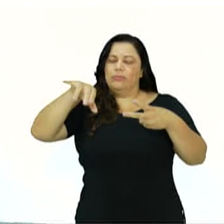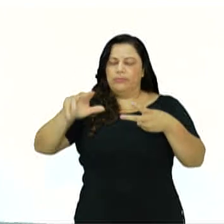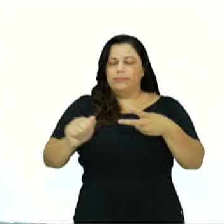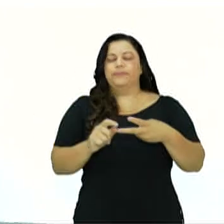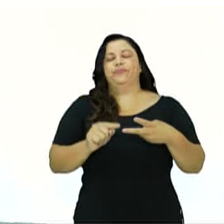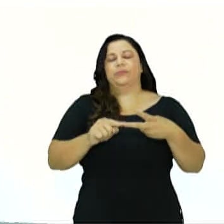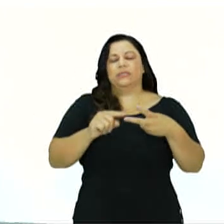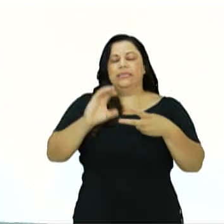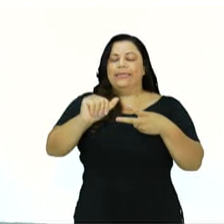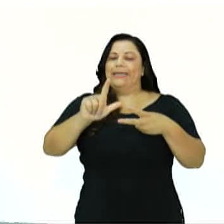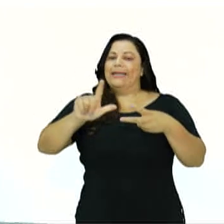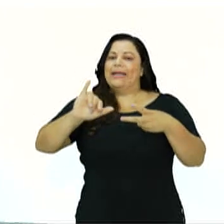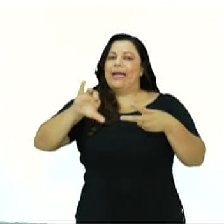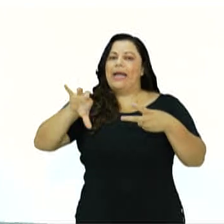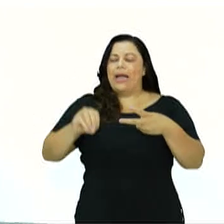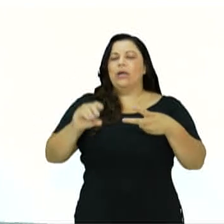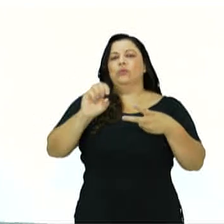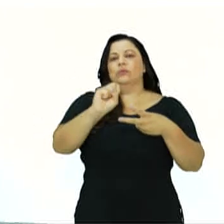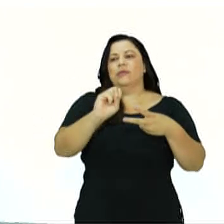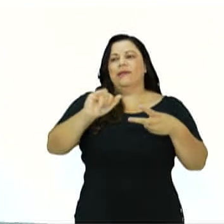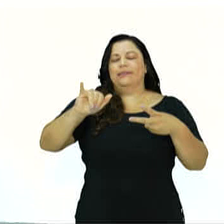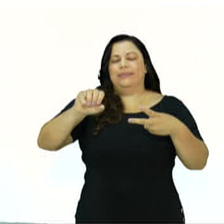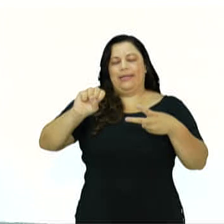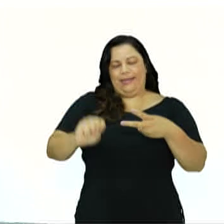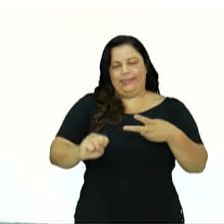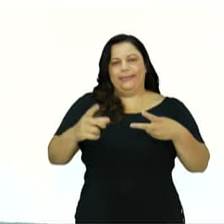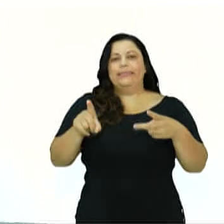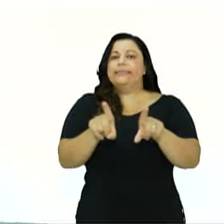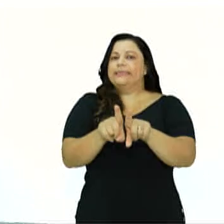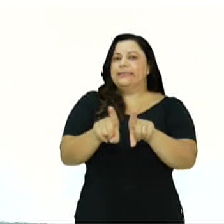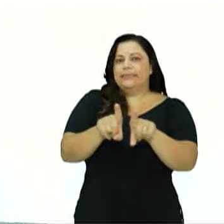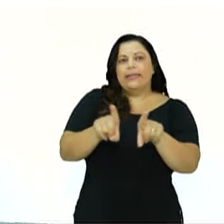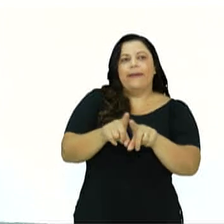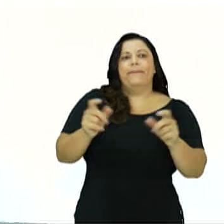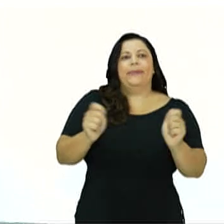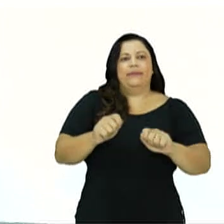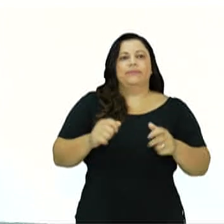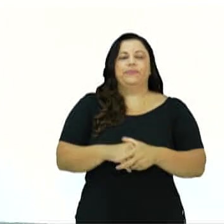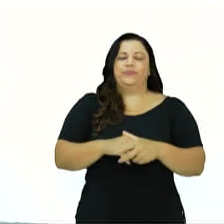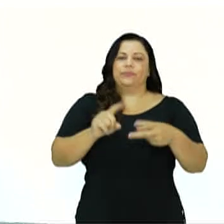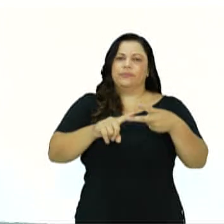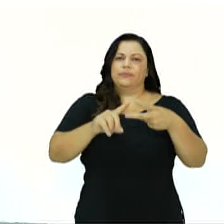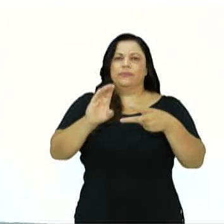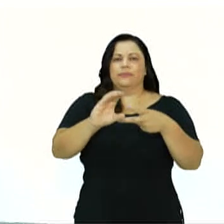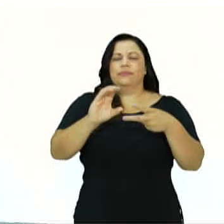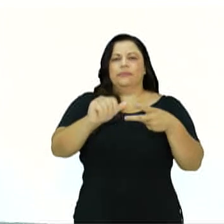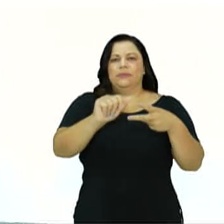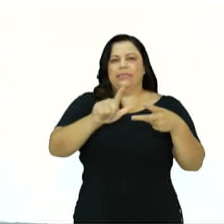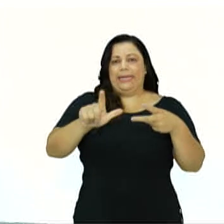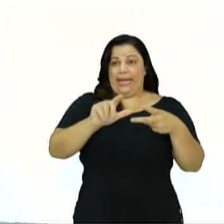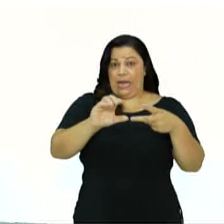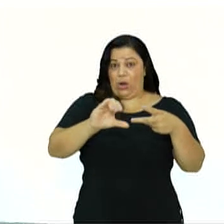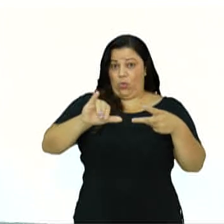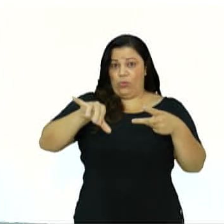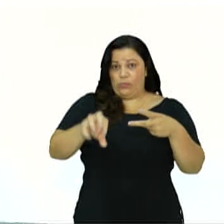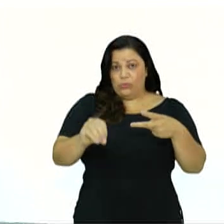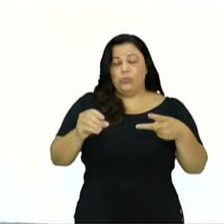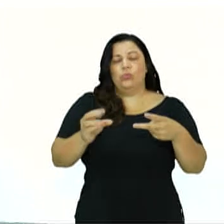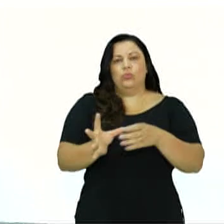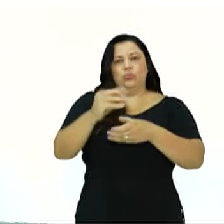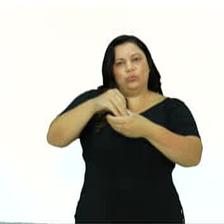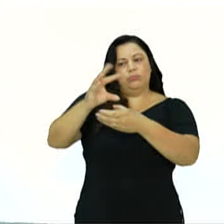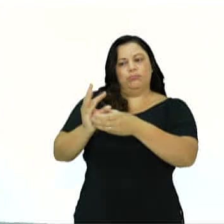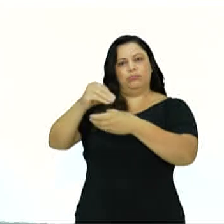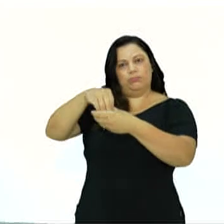cálcio, né, principalmente que a gente lá chama ele mais de, né, simplesmente de cálcio, mas é o chamado fosfato de cálcio, né? Só